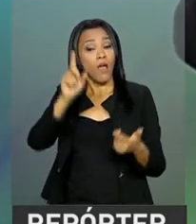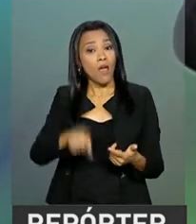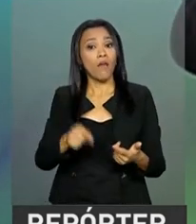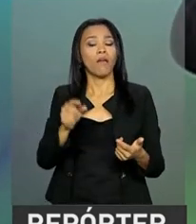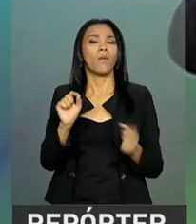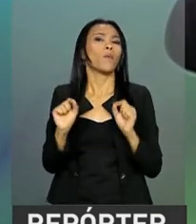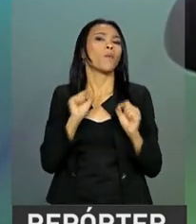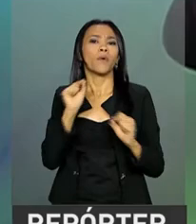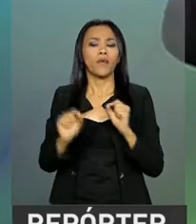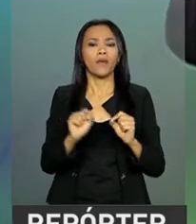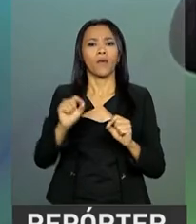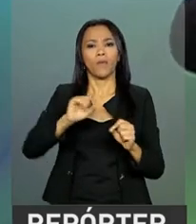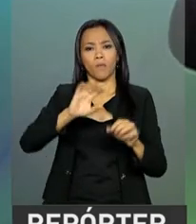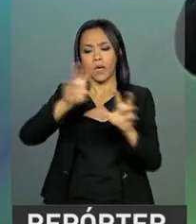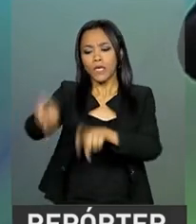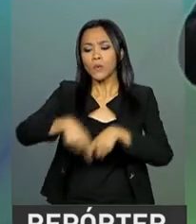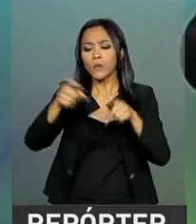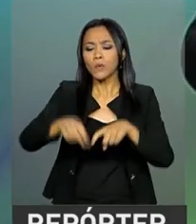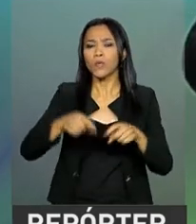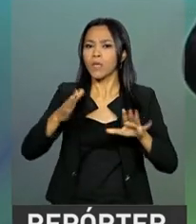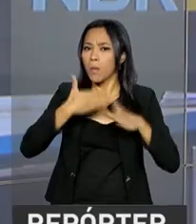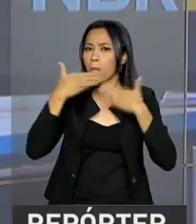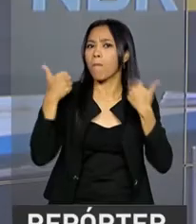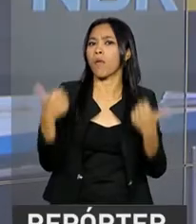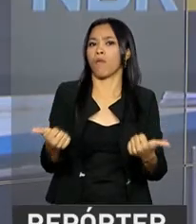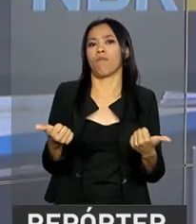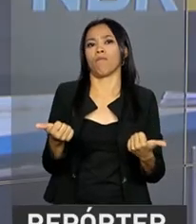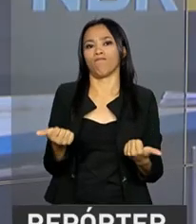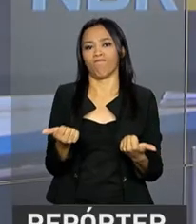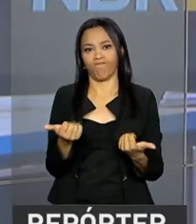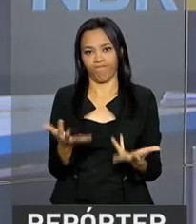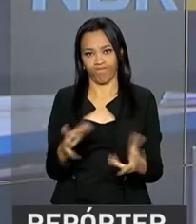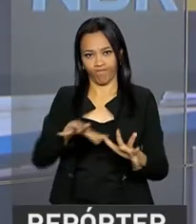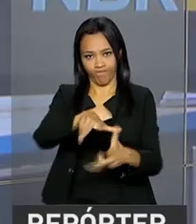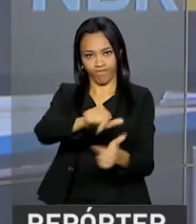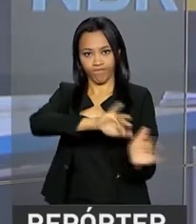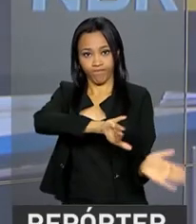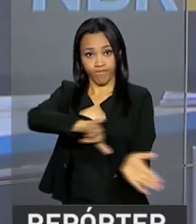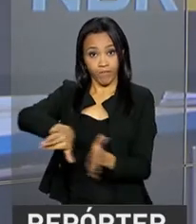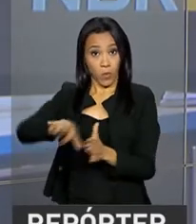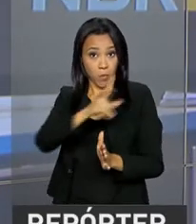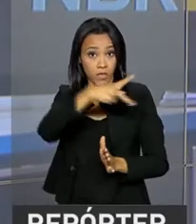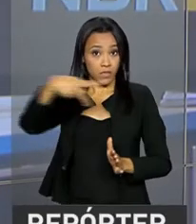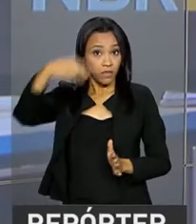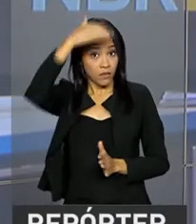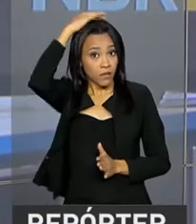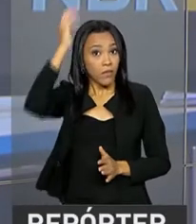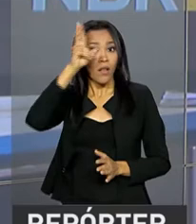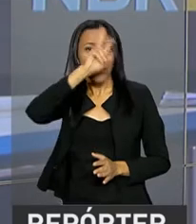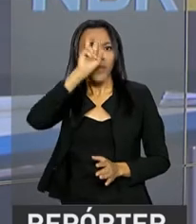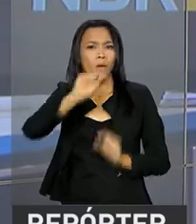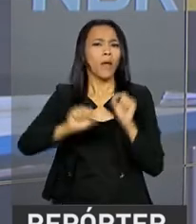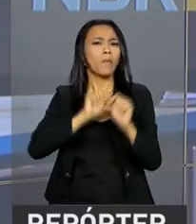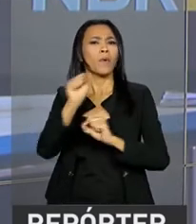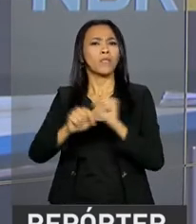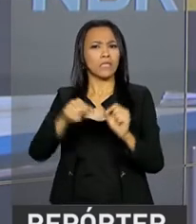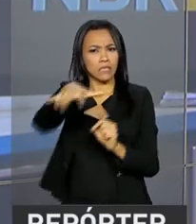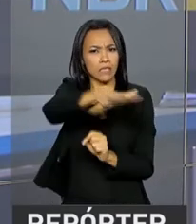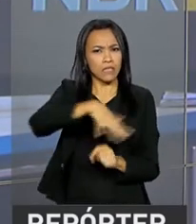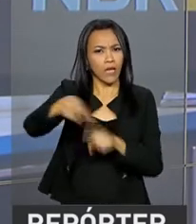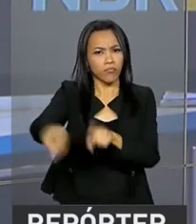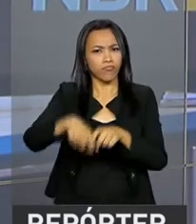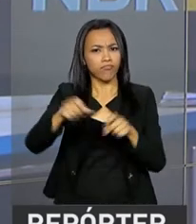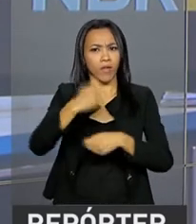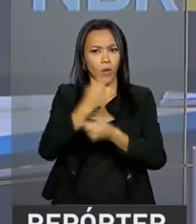tenta fazer o que tem de melhor no mundo já o presidente temer lembrou a importância do agronegócio para a economia